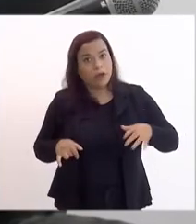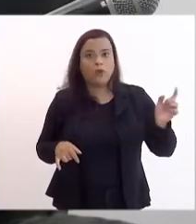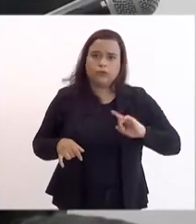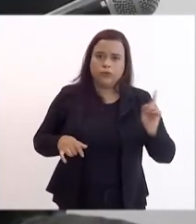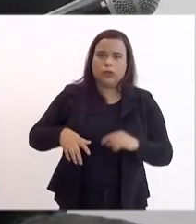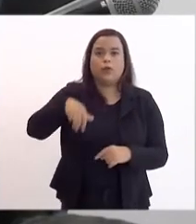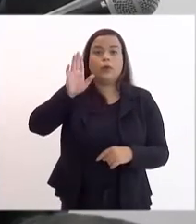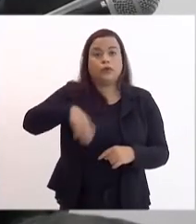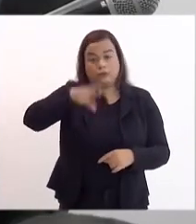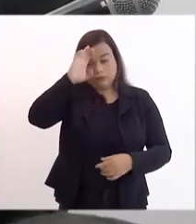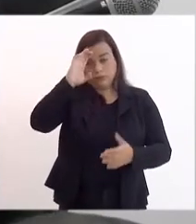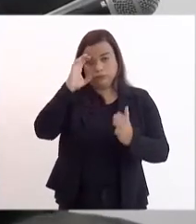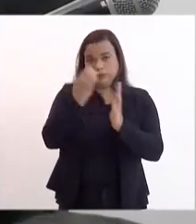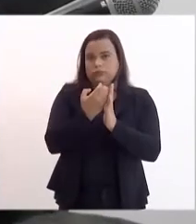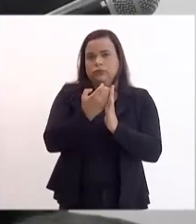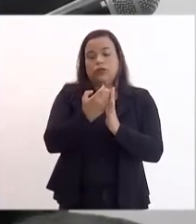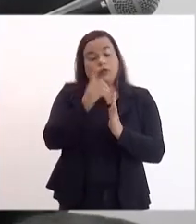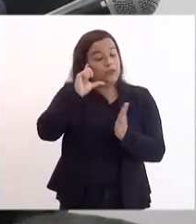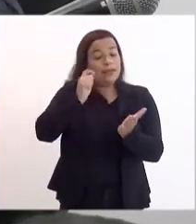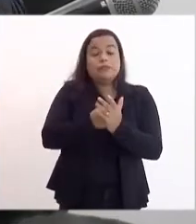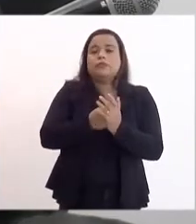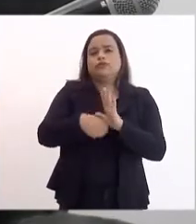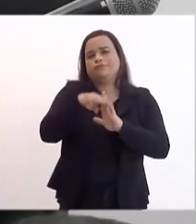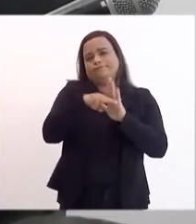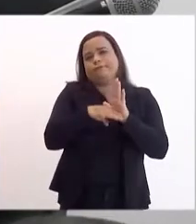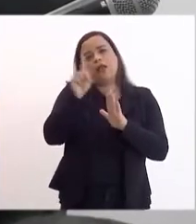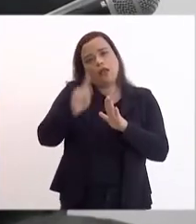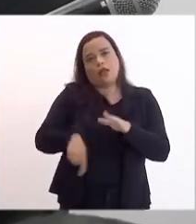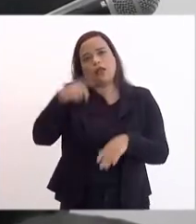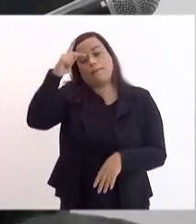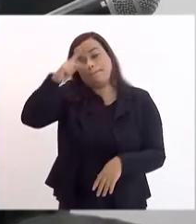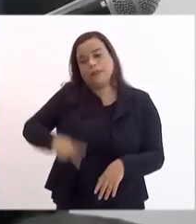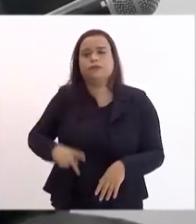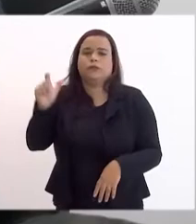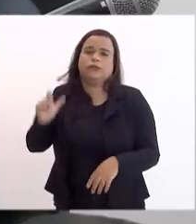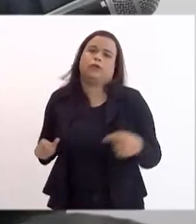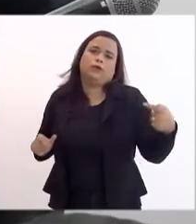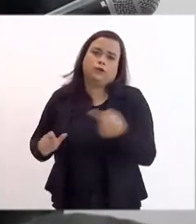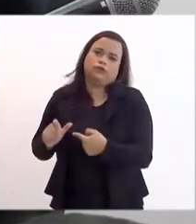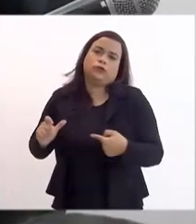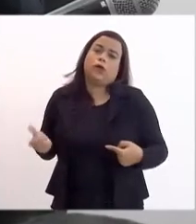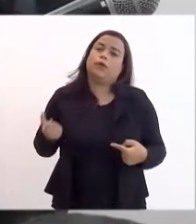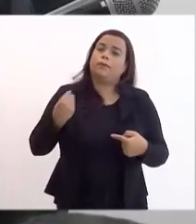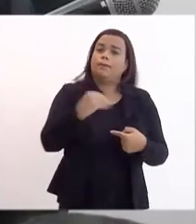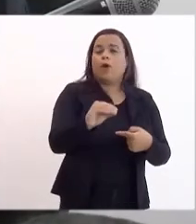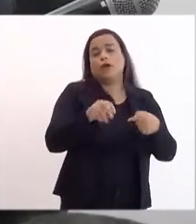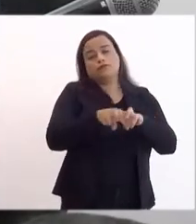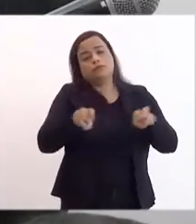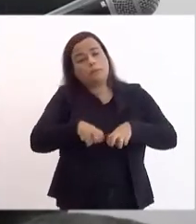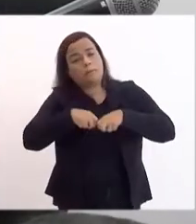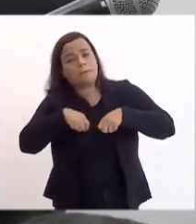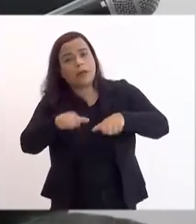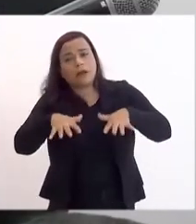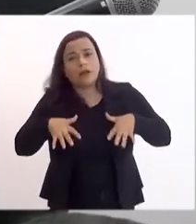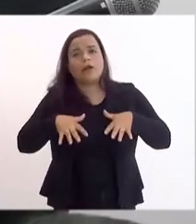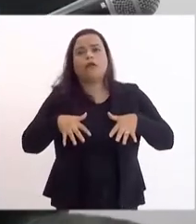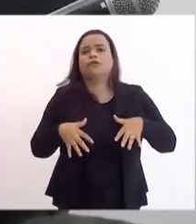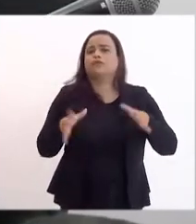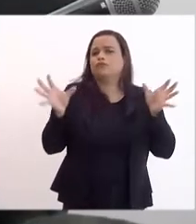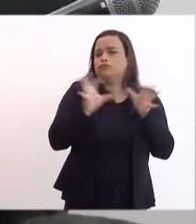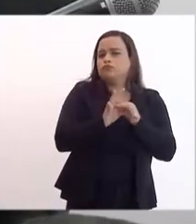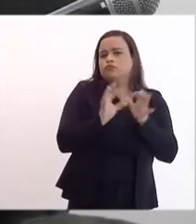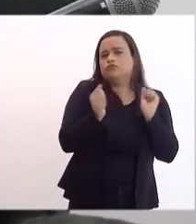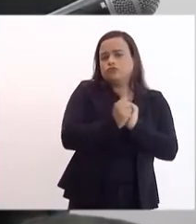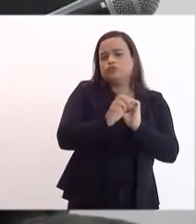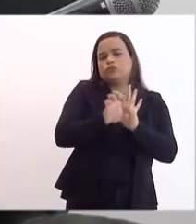é o presidente. O presidente coloca em plenário com as emendas, sem as emendas. O deputado que quiser as destaca, faz o que quiser,